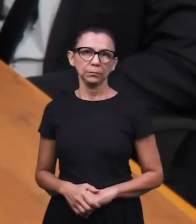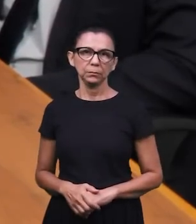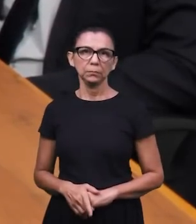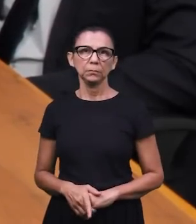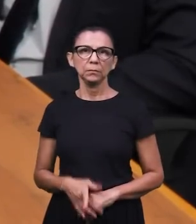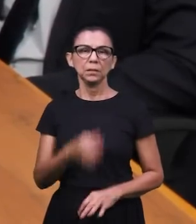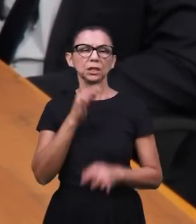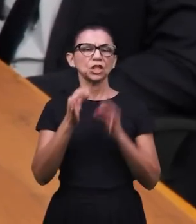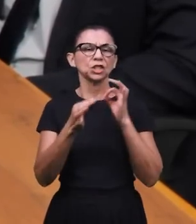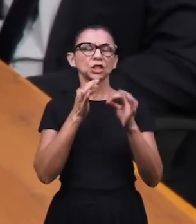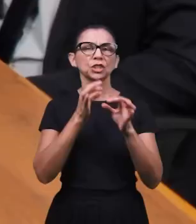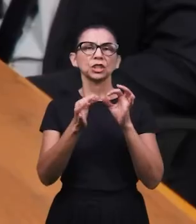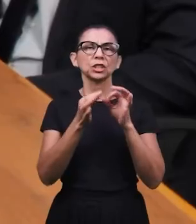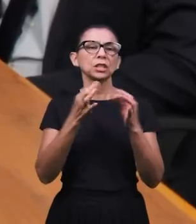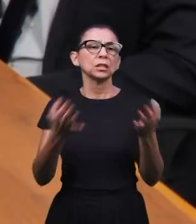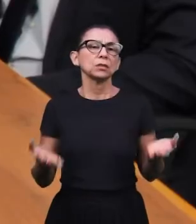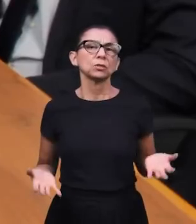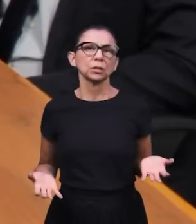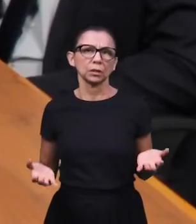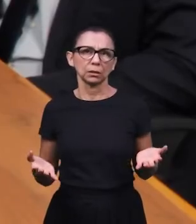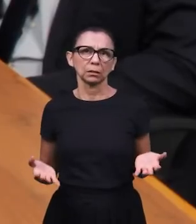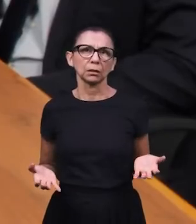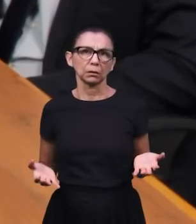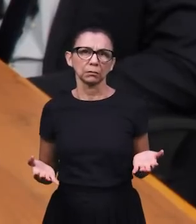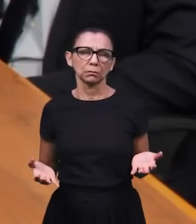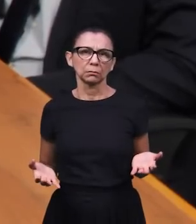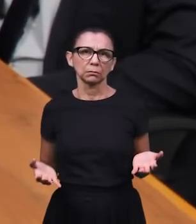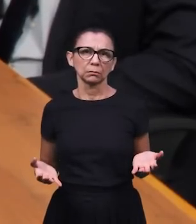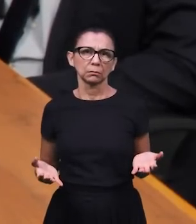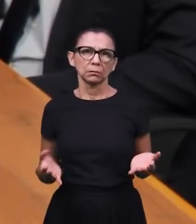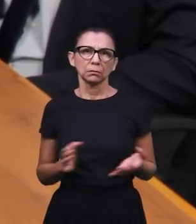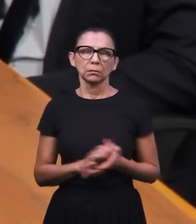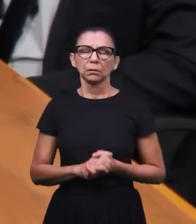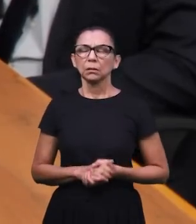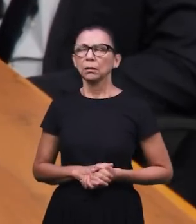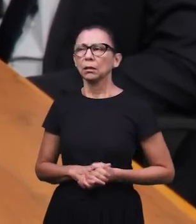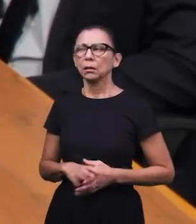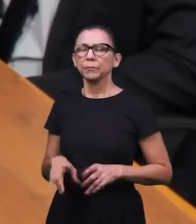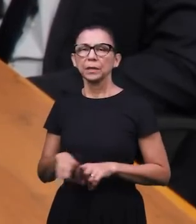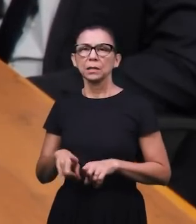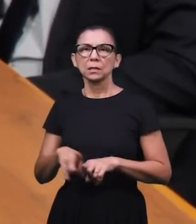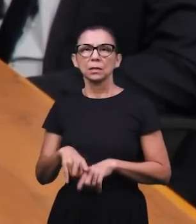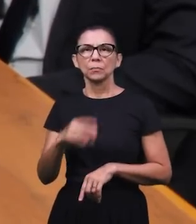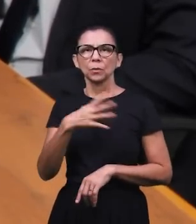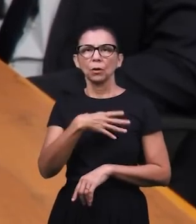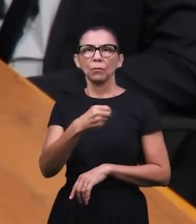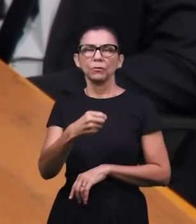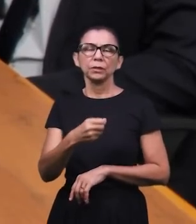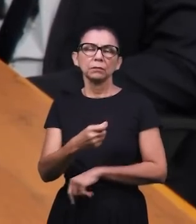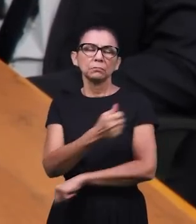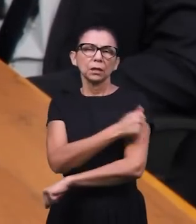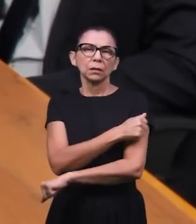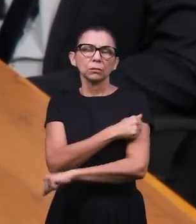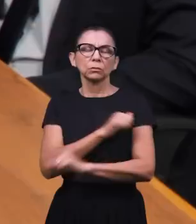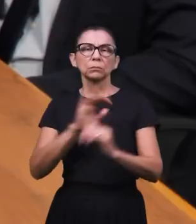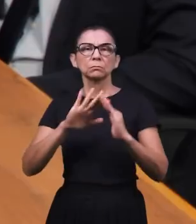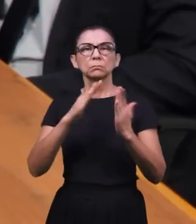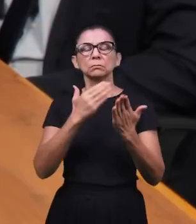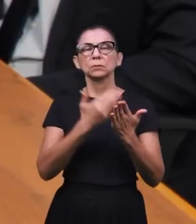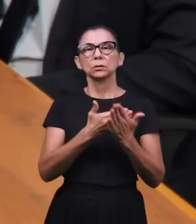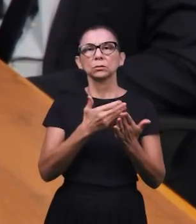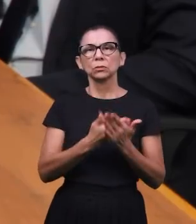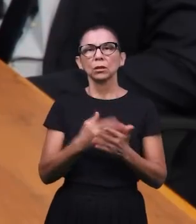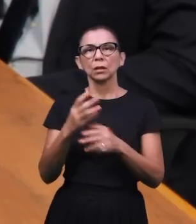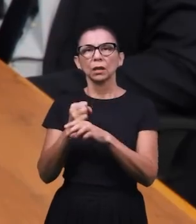de um pai que ele reclamou do filho que tirava nota muito baixa na escola. Tirava 6, 5, e a nota era 10,